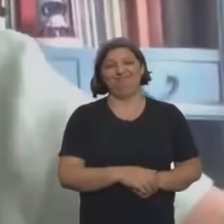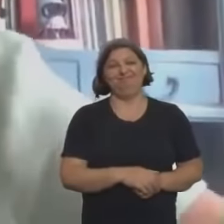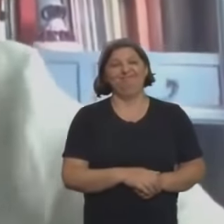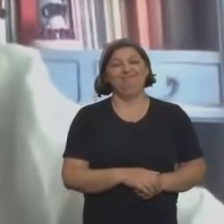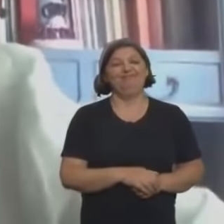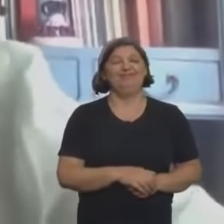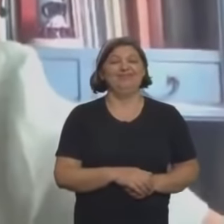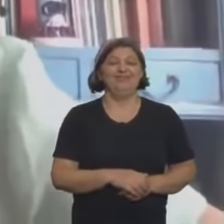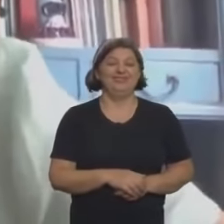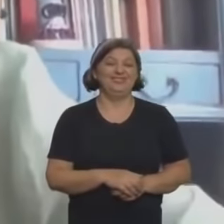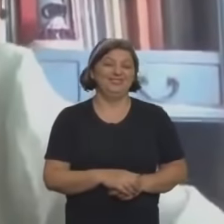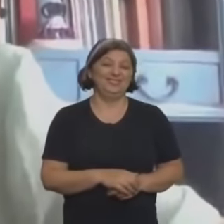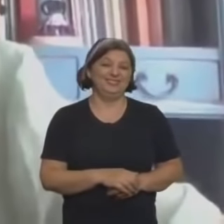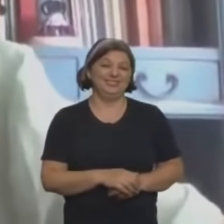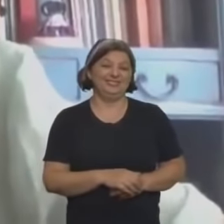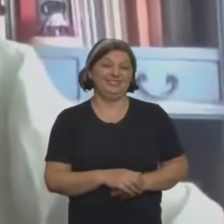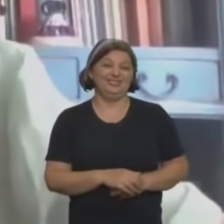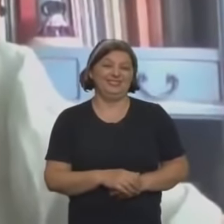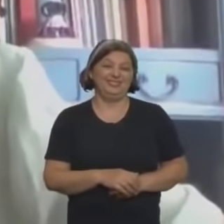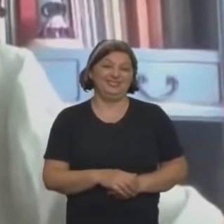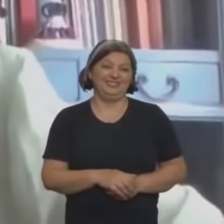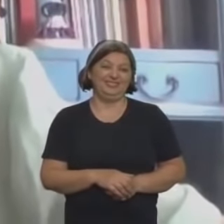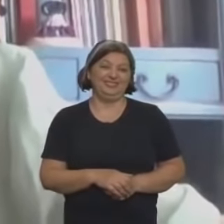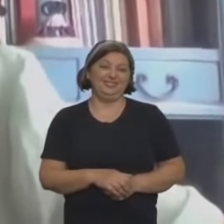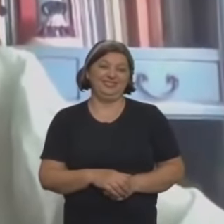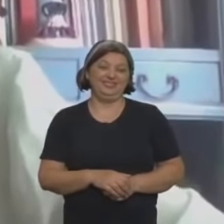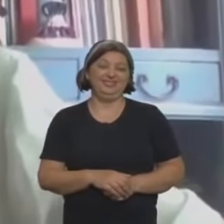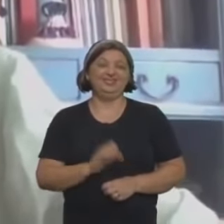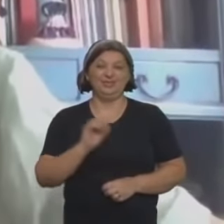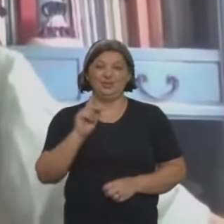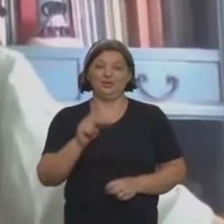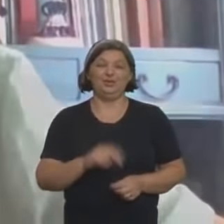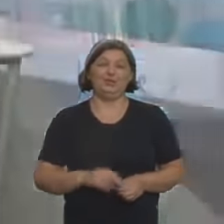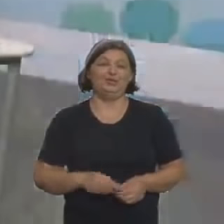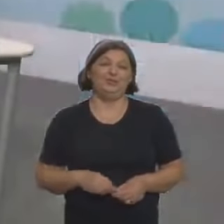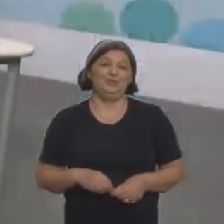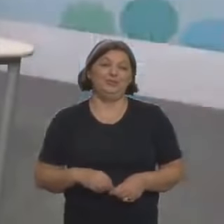nessa colocação final. Tá, joia.